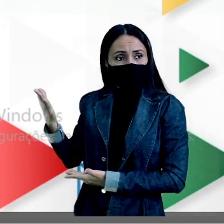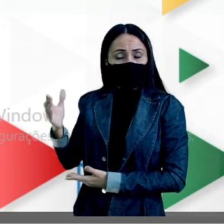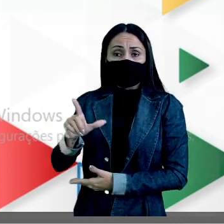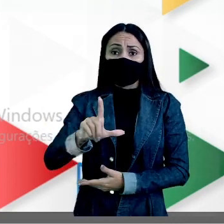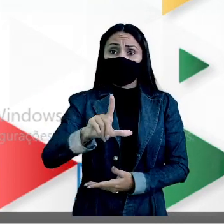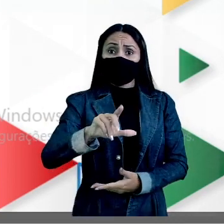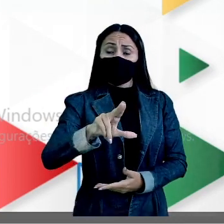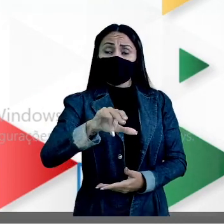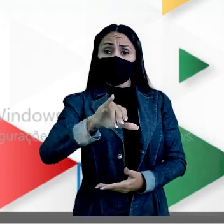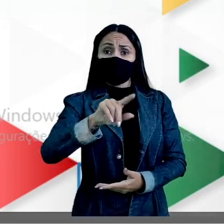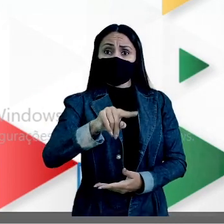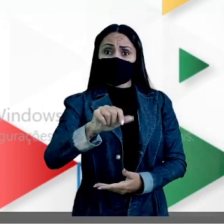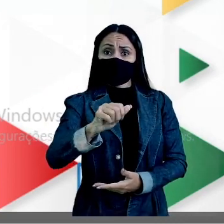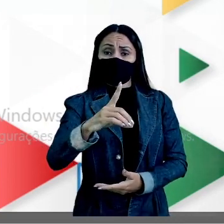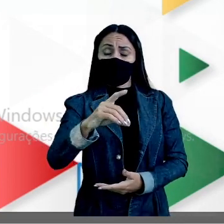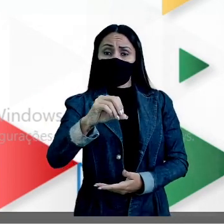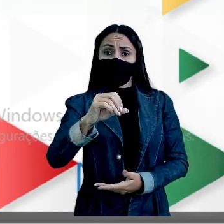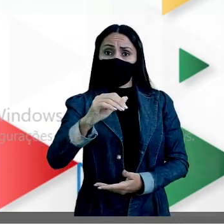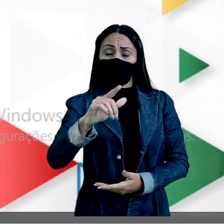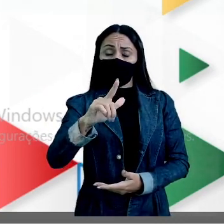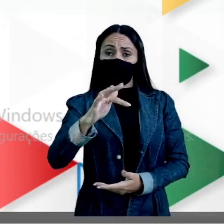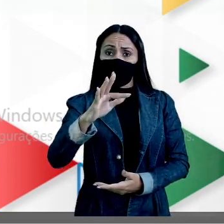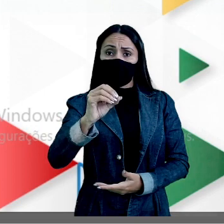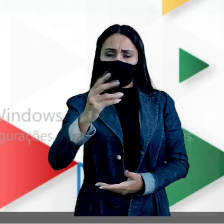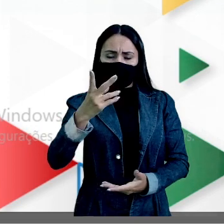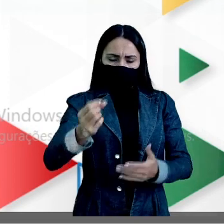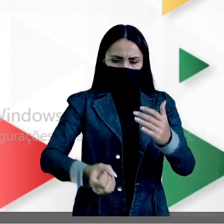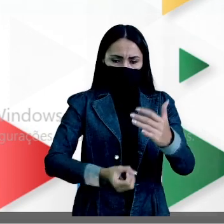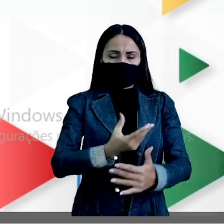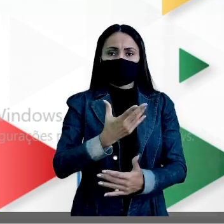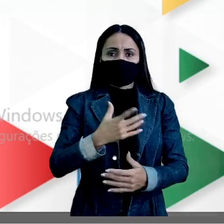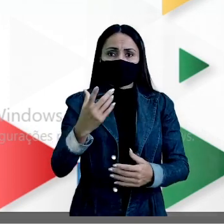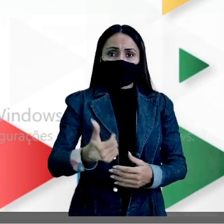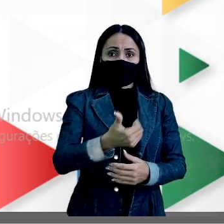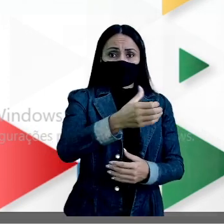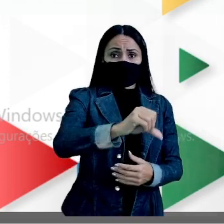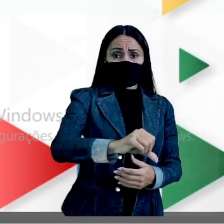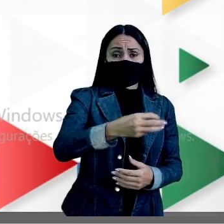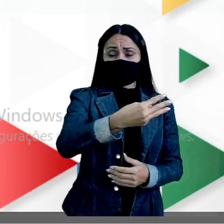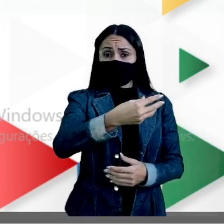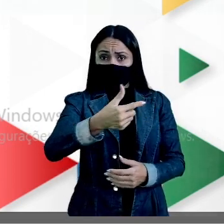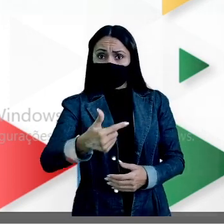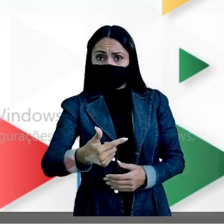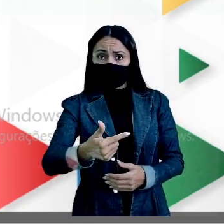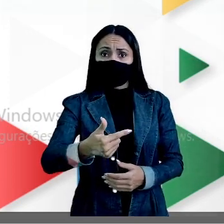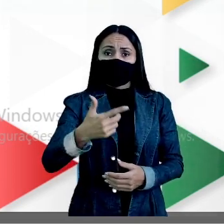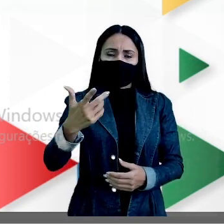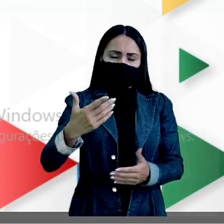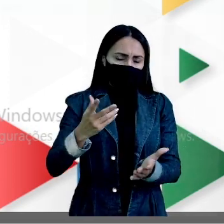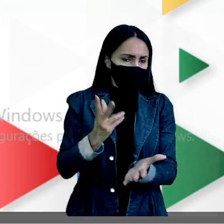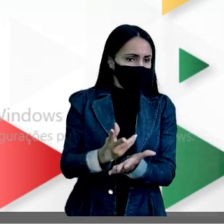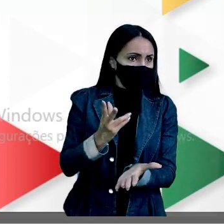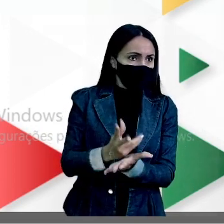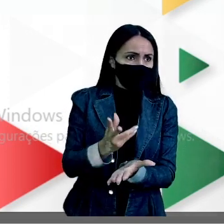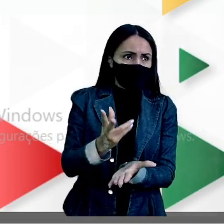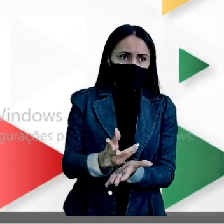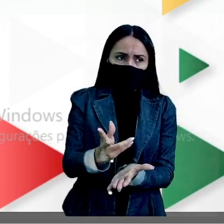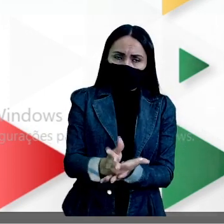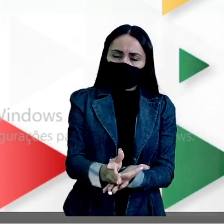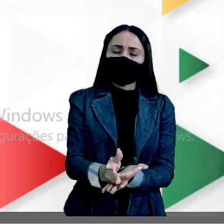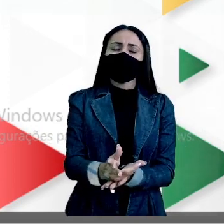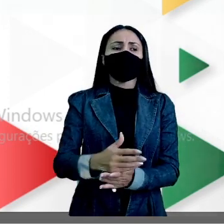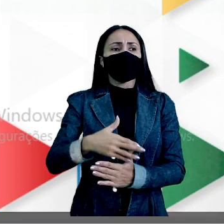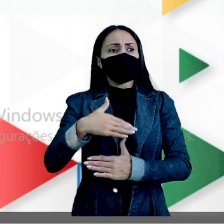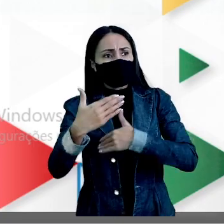O que chama a atenção é o seguinte, uma agremiação que foi fundada em 1932, ela permanece viva, né? E aumentando, né?